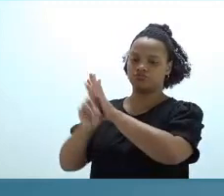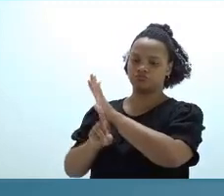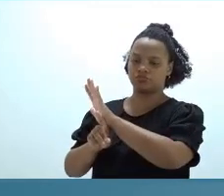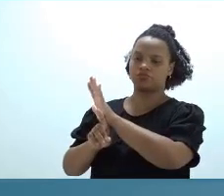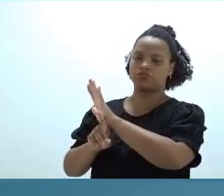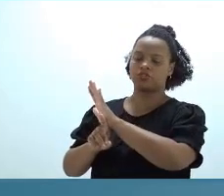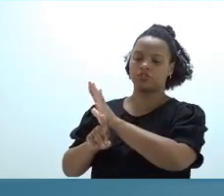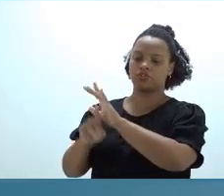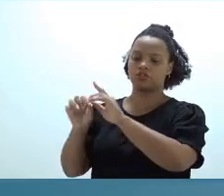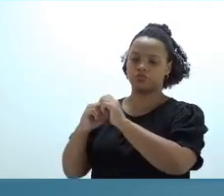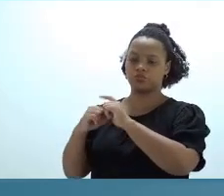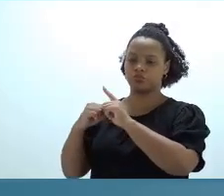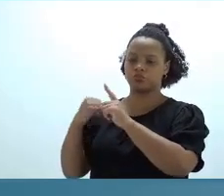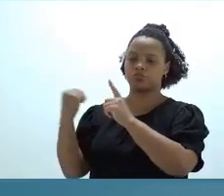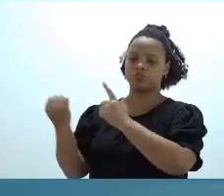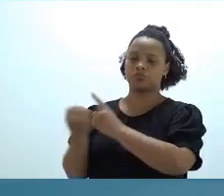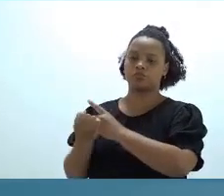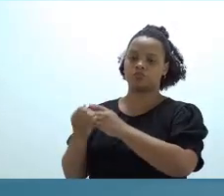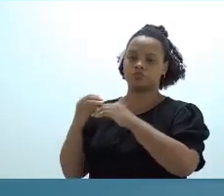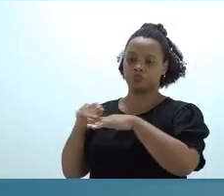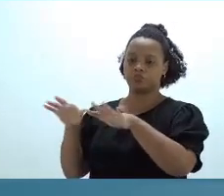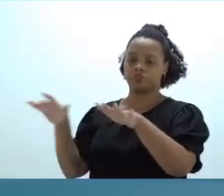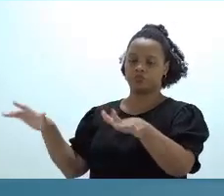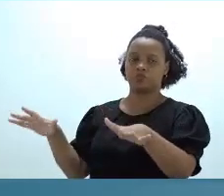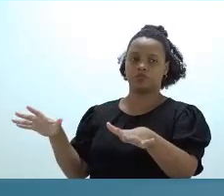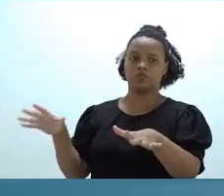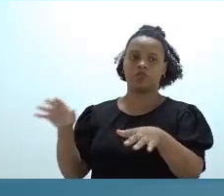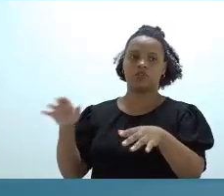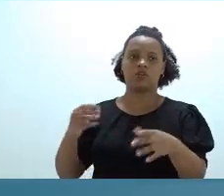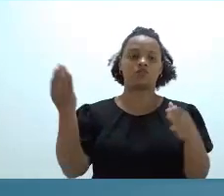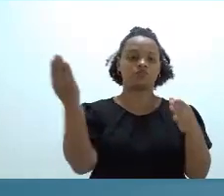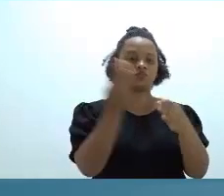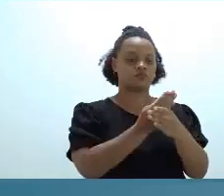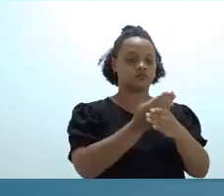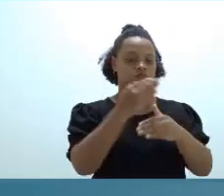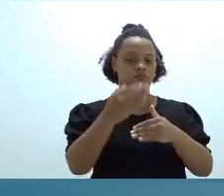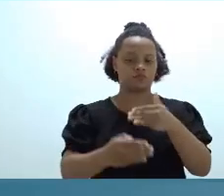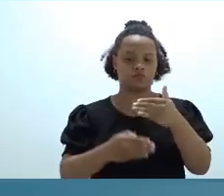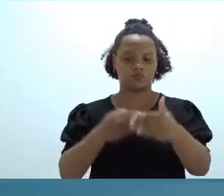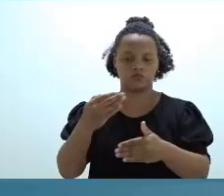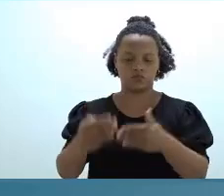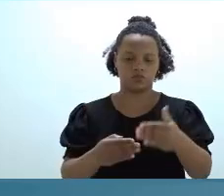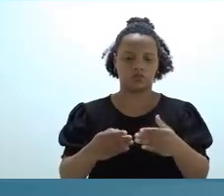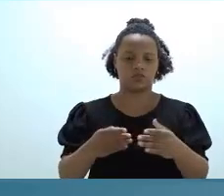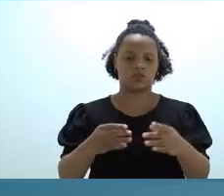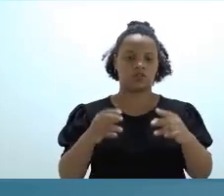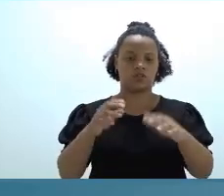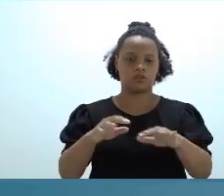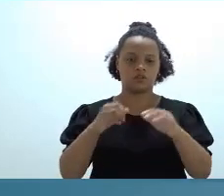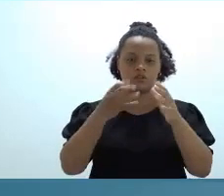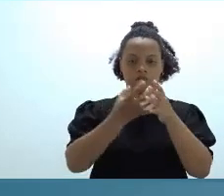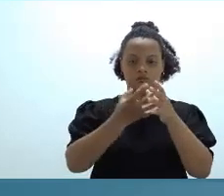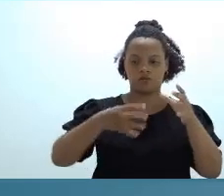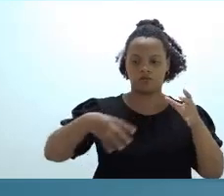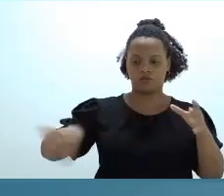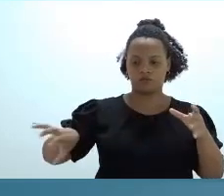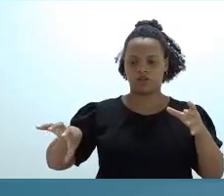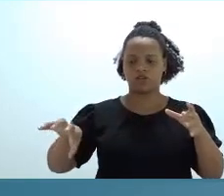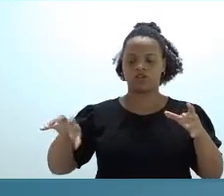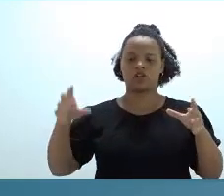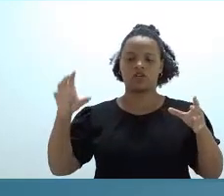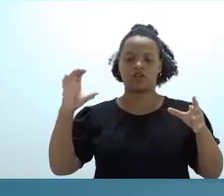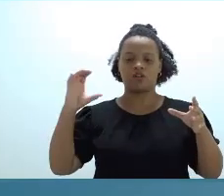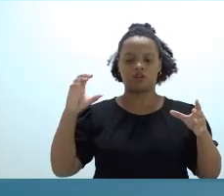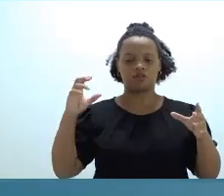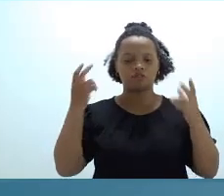específica tramite perante o juízo de vara civil comum ou perante o juízo da vara da fazenda, não há vinculação